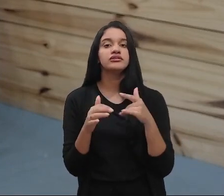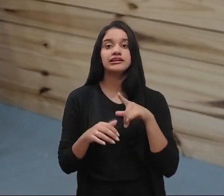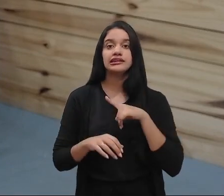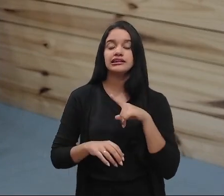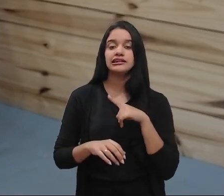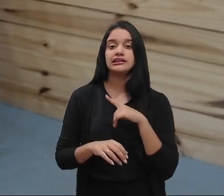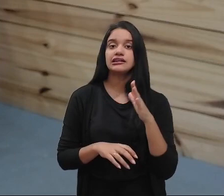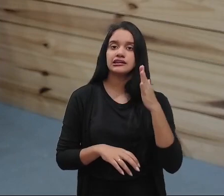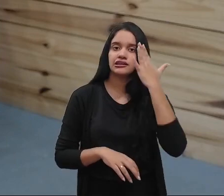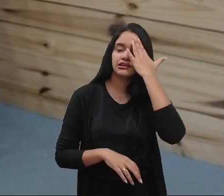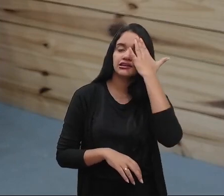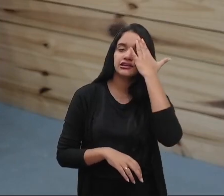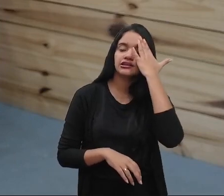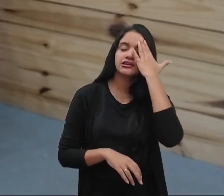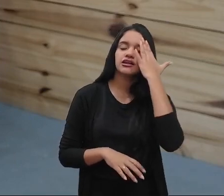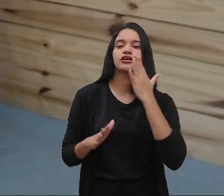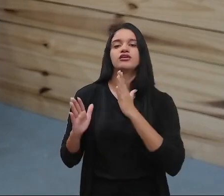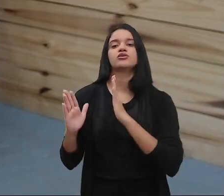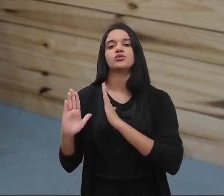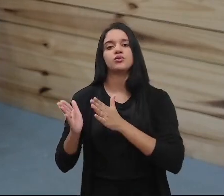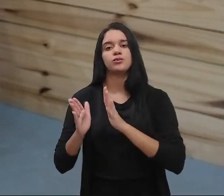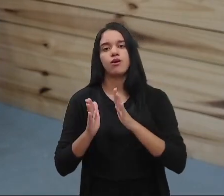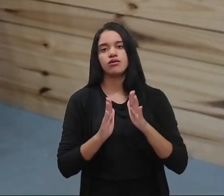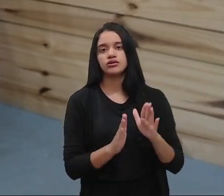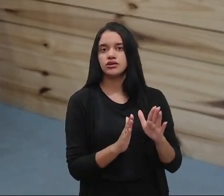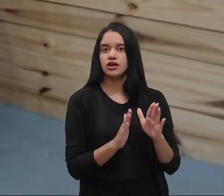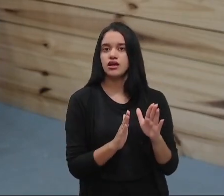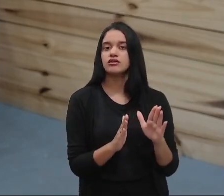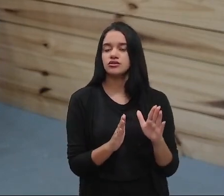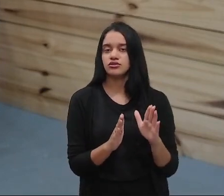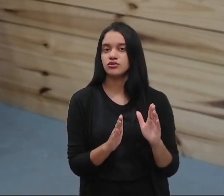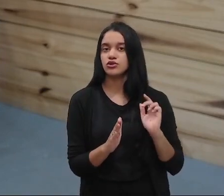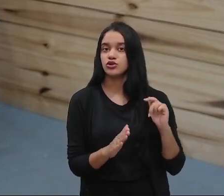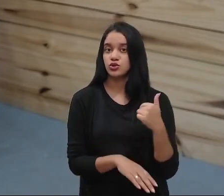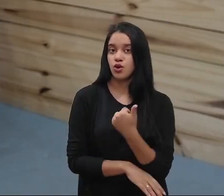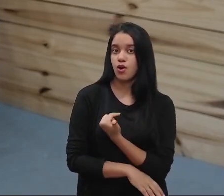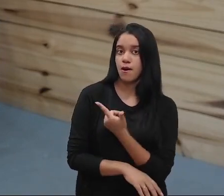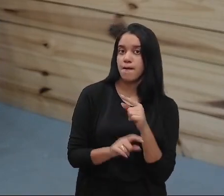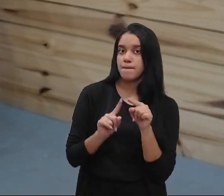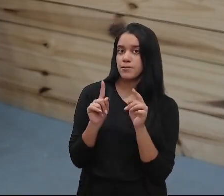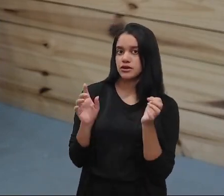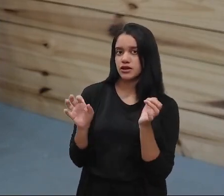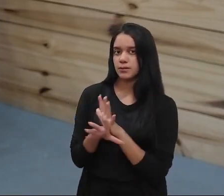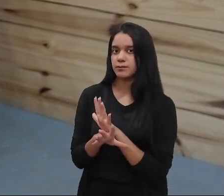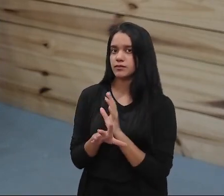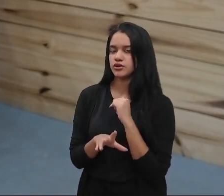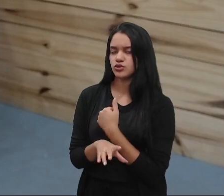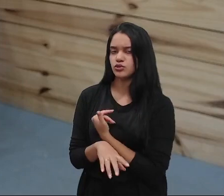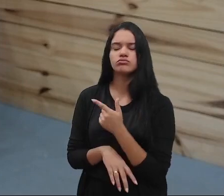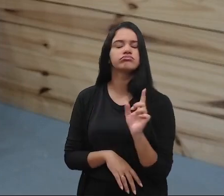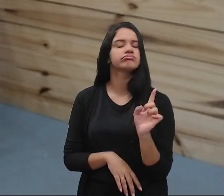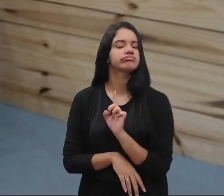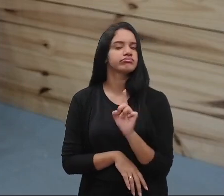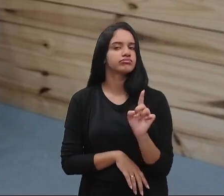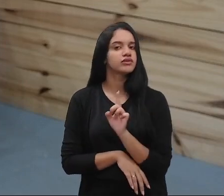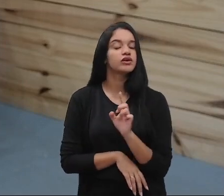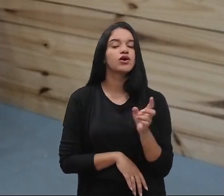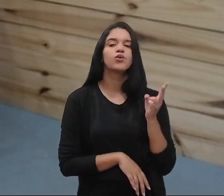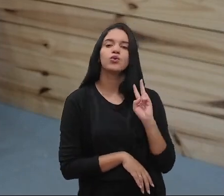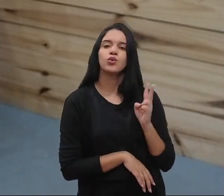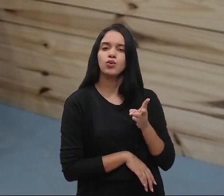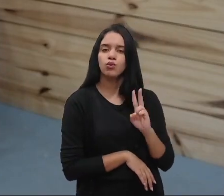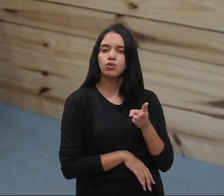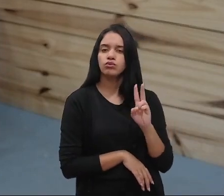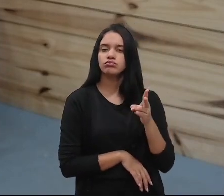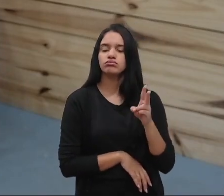que entender que o processo passa por nós, mas ele não termina em nós. A gente continua tendo a